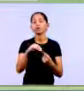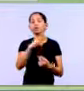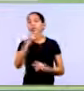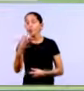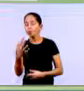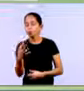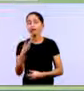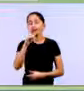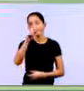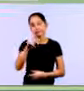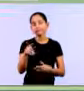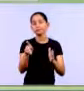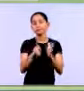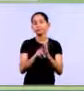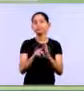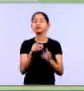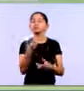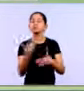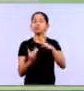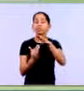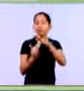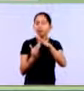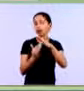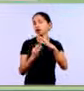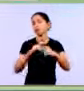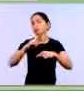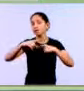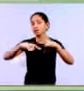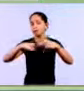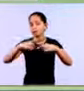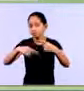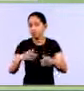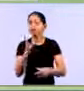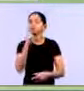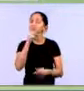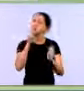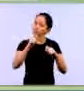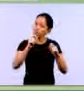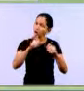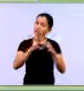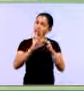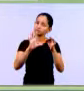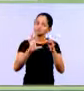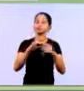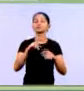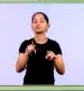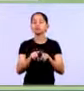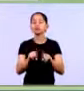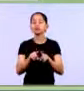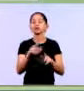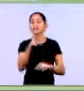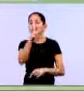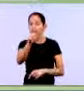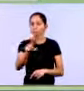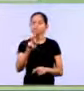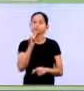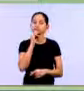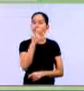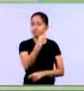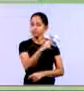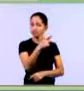a moratória, que é a concessão de um prazo maior para o sujeito passivo pagar, o depósito, em que o sujeito